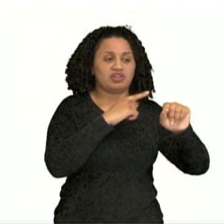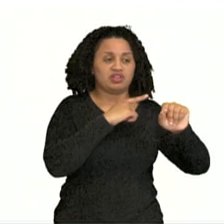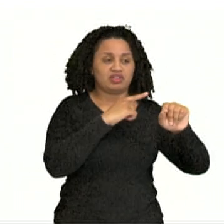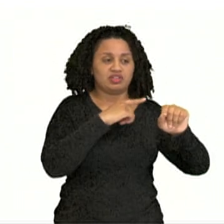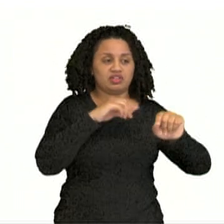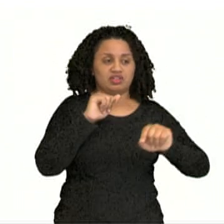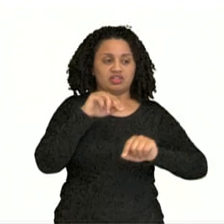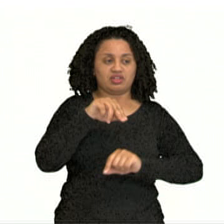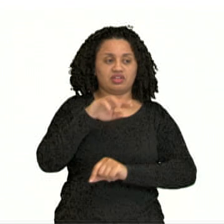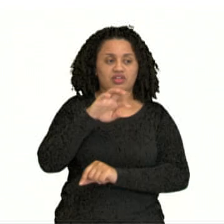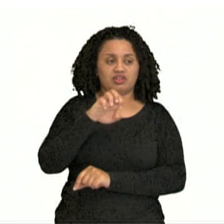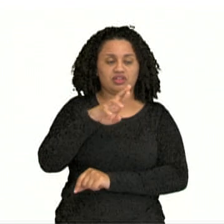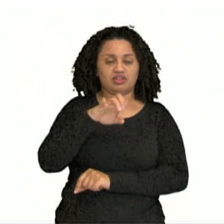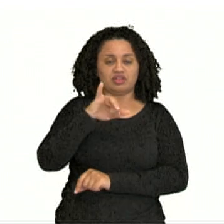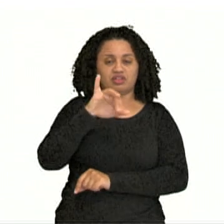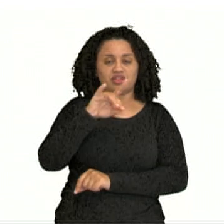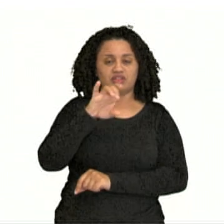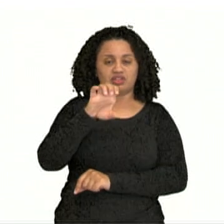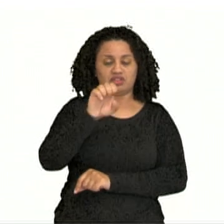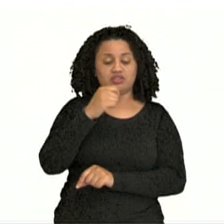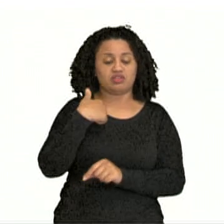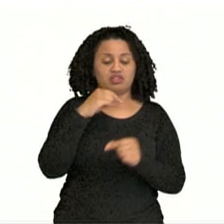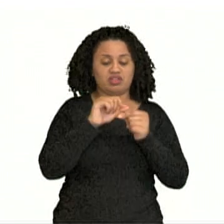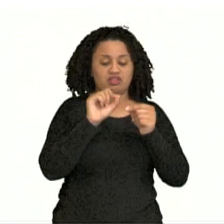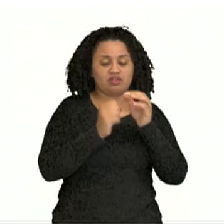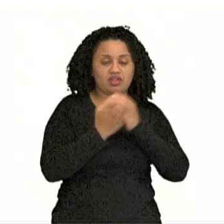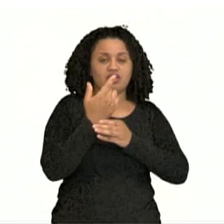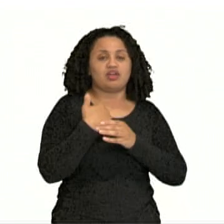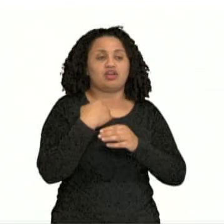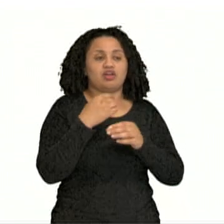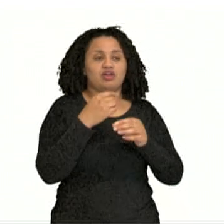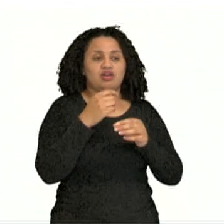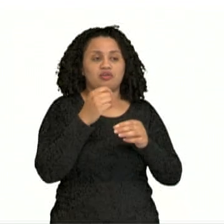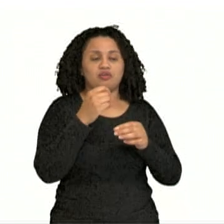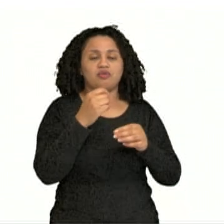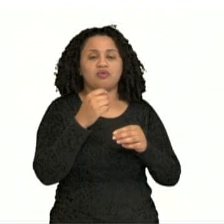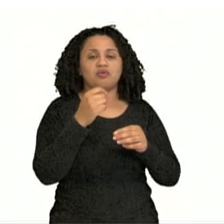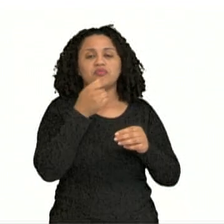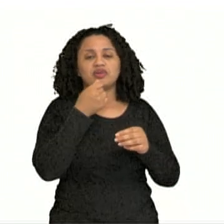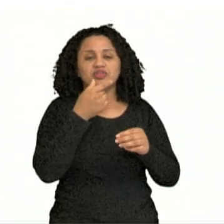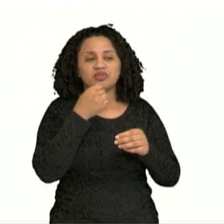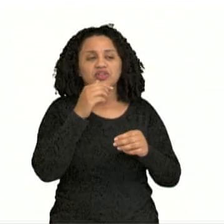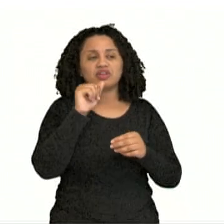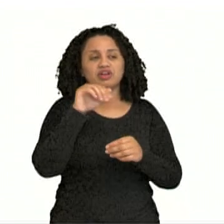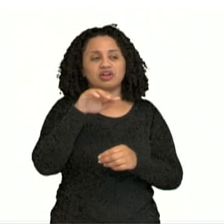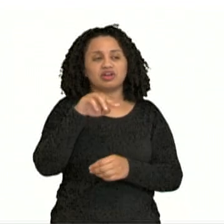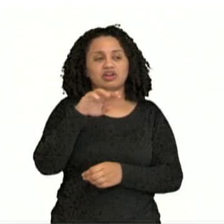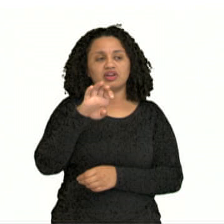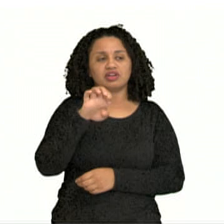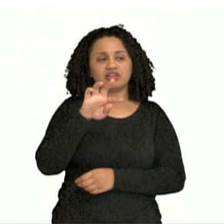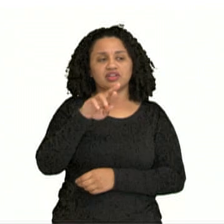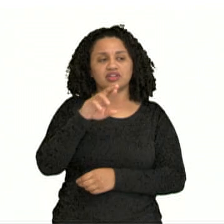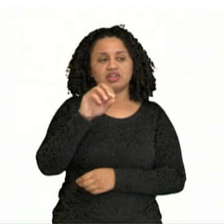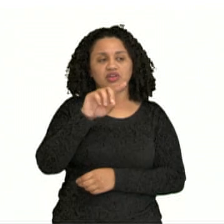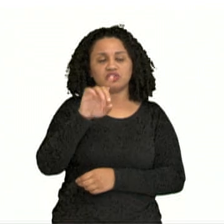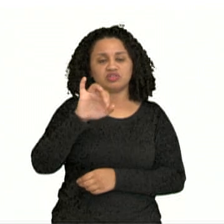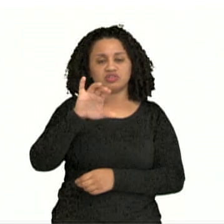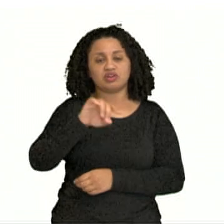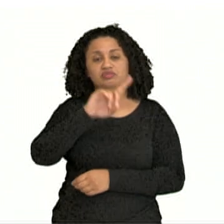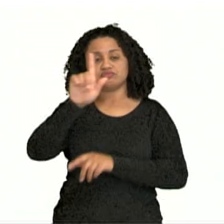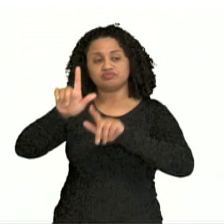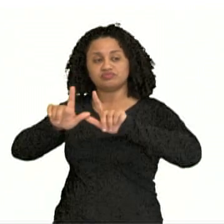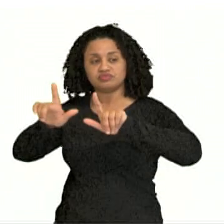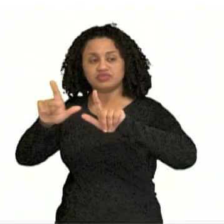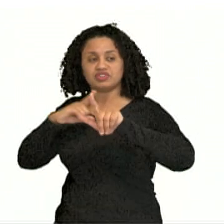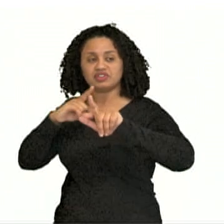o anterídeo, que vai produzir o gameta masculino, anterozoide. E à direita, nós temos o arquegônio,